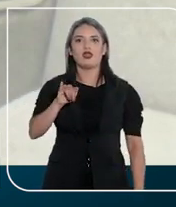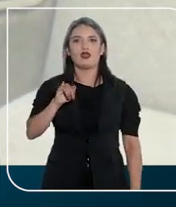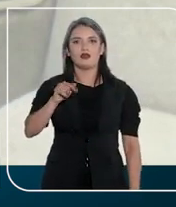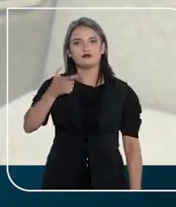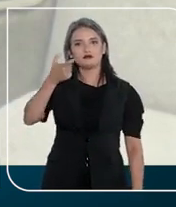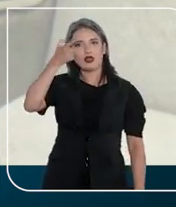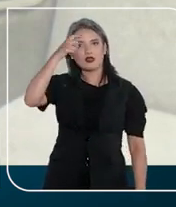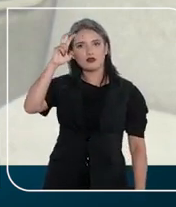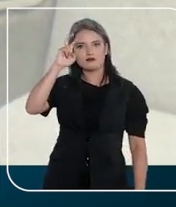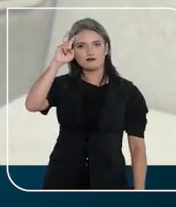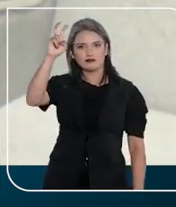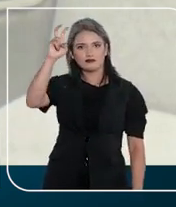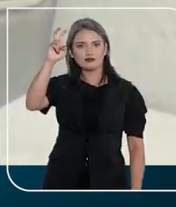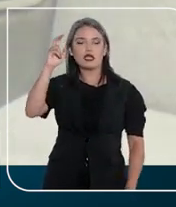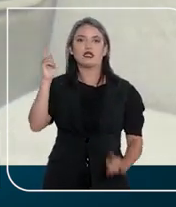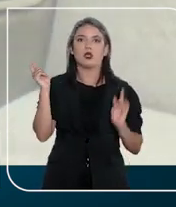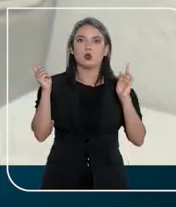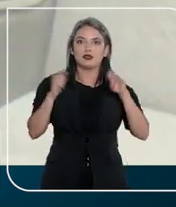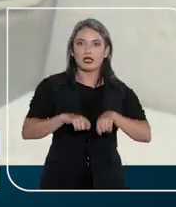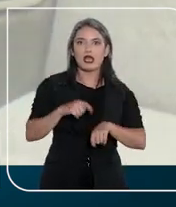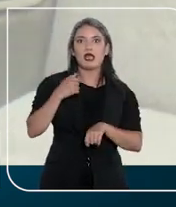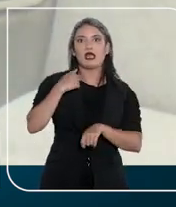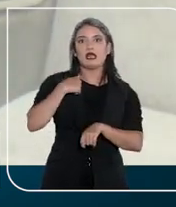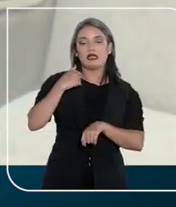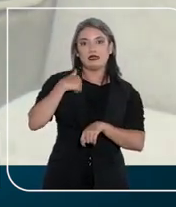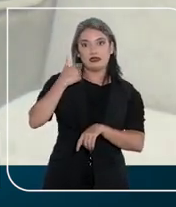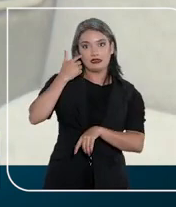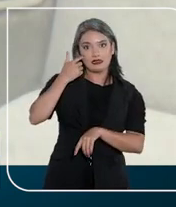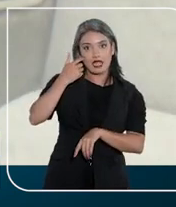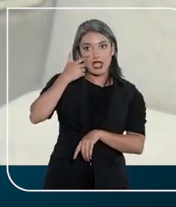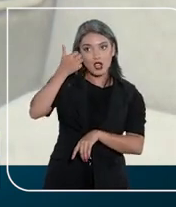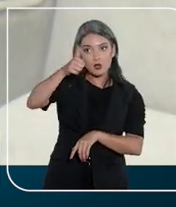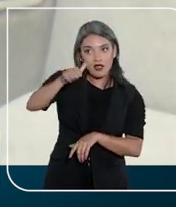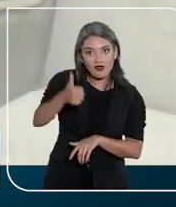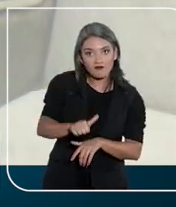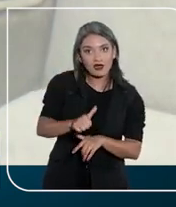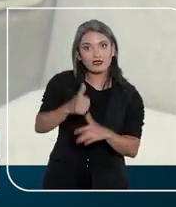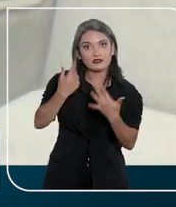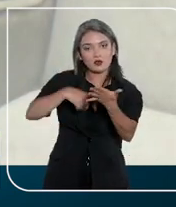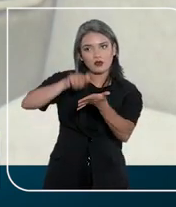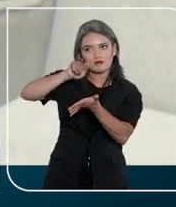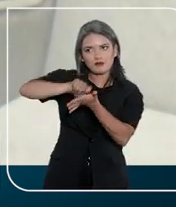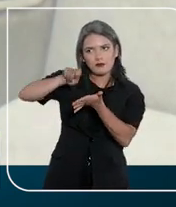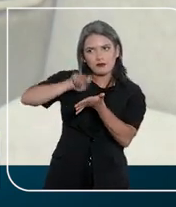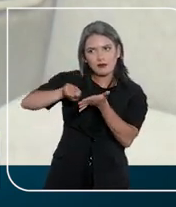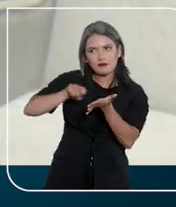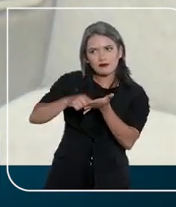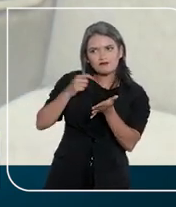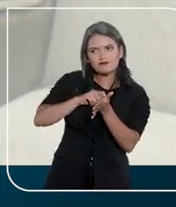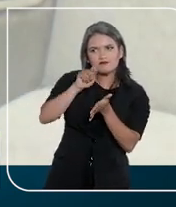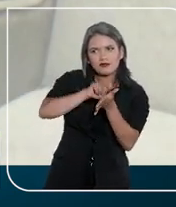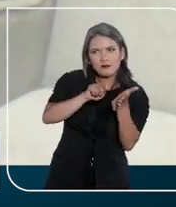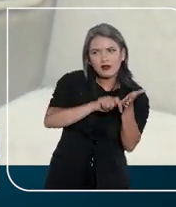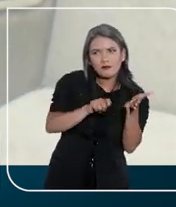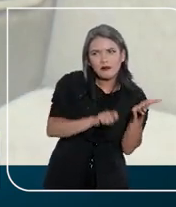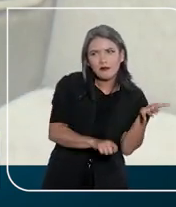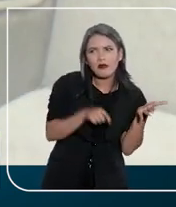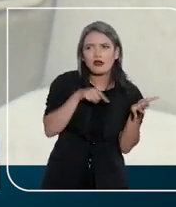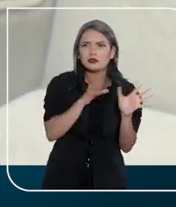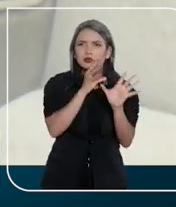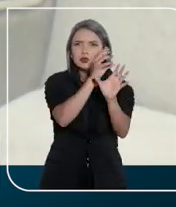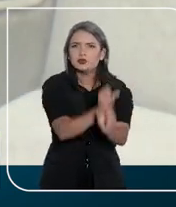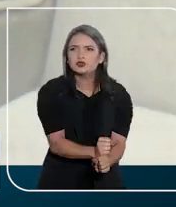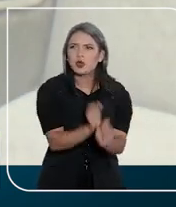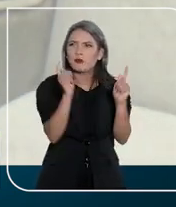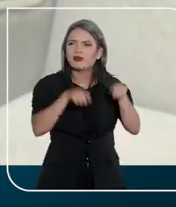consegue, submetendo aquele indivíduo a determinados exercícios, avaliar o coeficiente de inteligência.